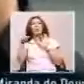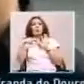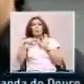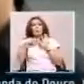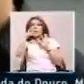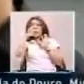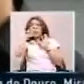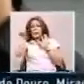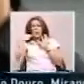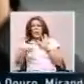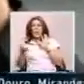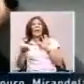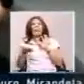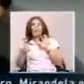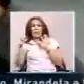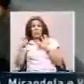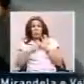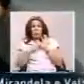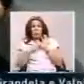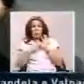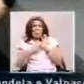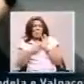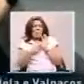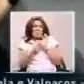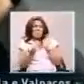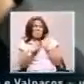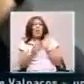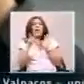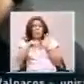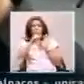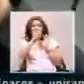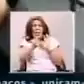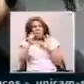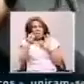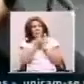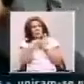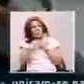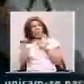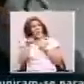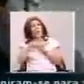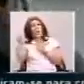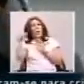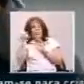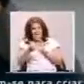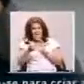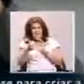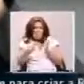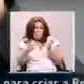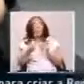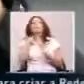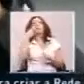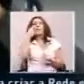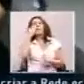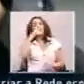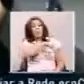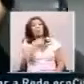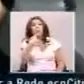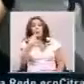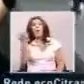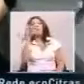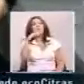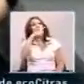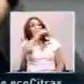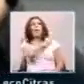fazê-la, top-down, quando isso também não se viria a ser verificado. Mais ainda, também podemos dizer, há bocado falou-se aqui do exemplo da França, onde este tipo de praxes